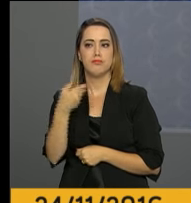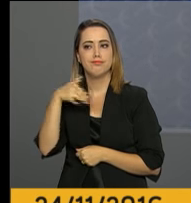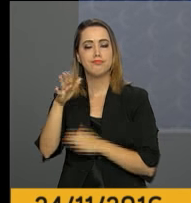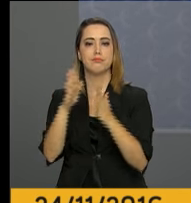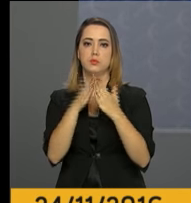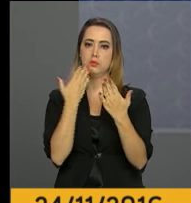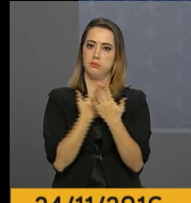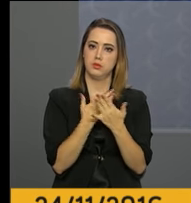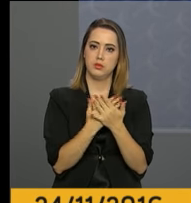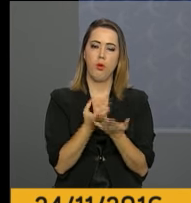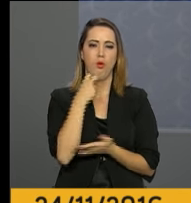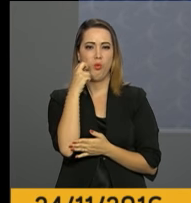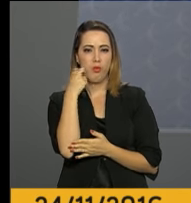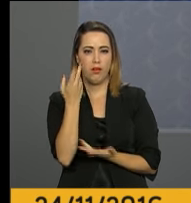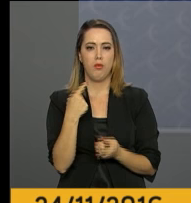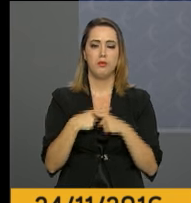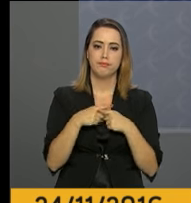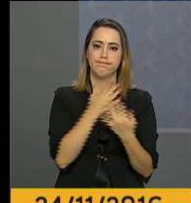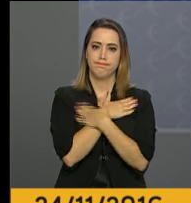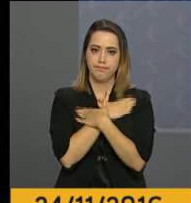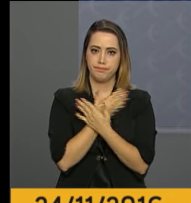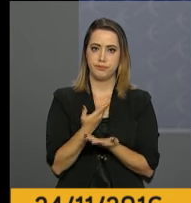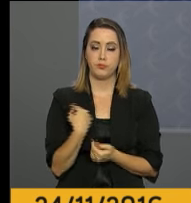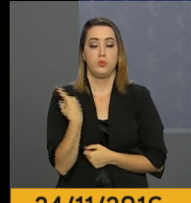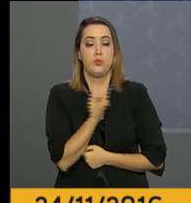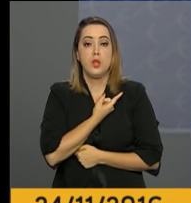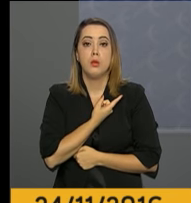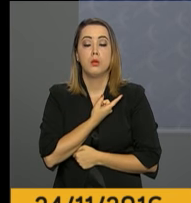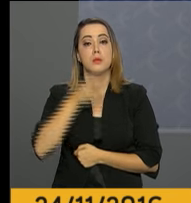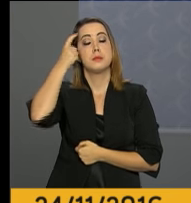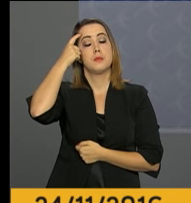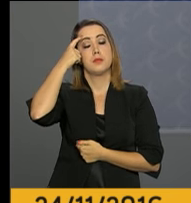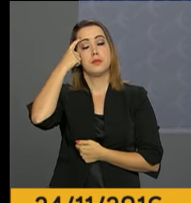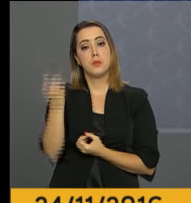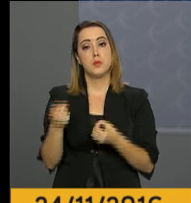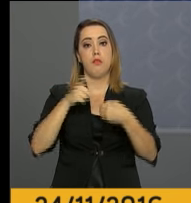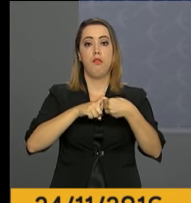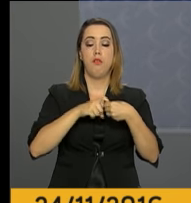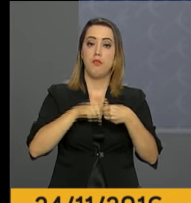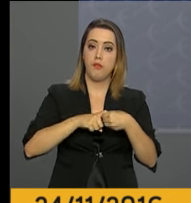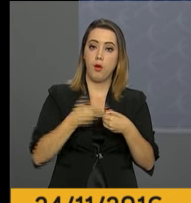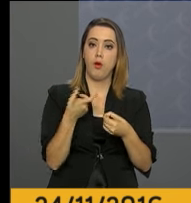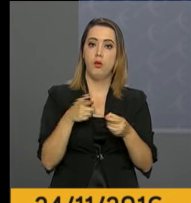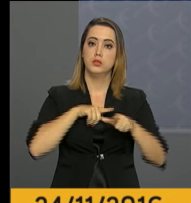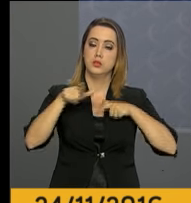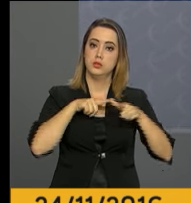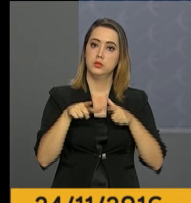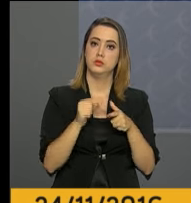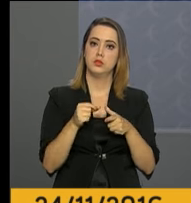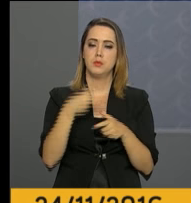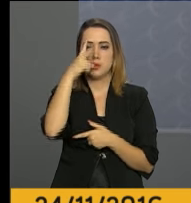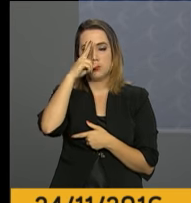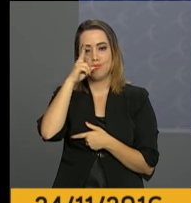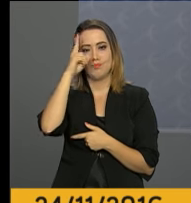pensamos na recuperação do emprego nós estamos pensando exata e precisamente em eh acolher